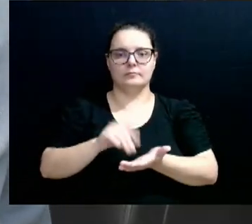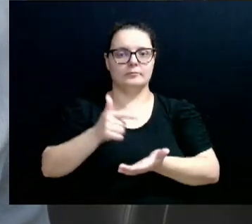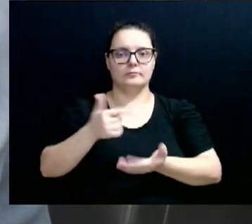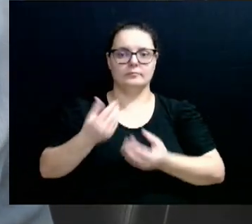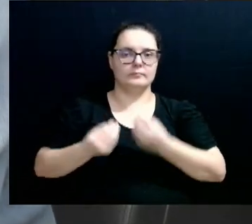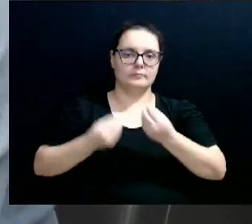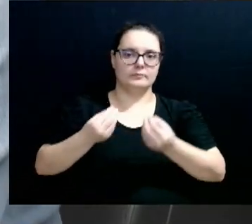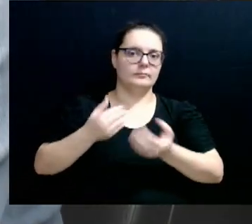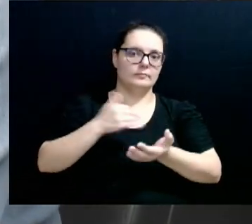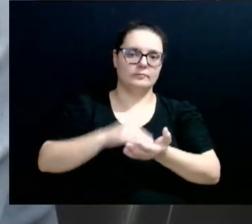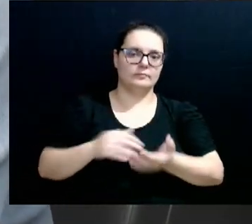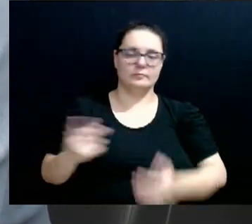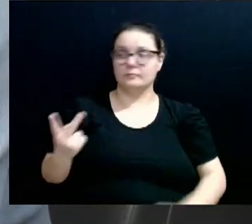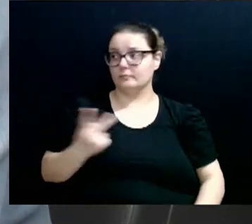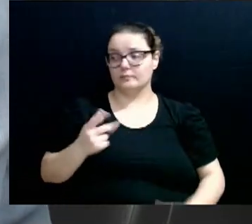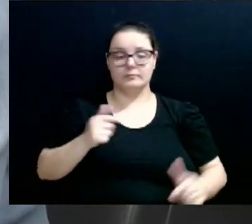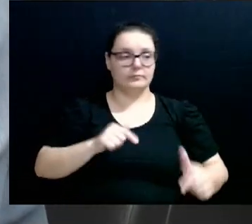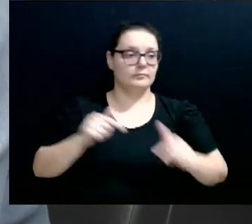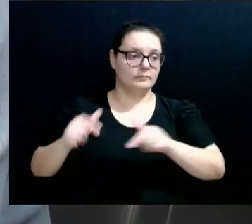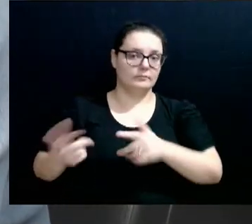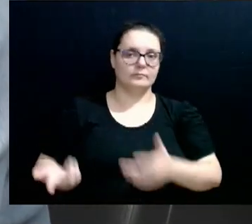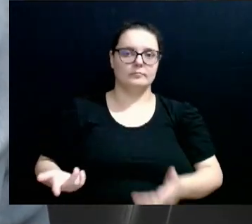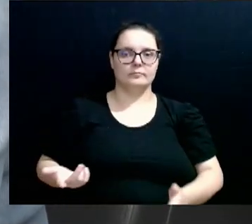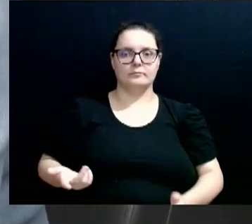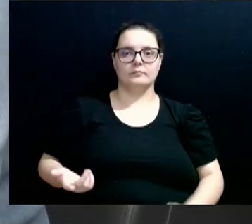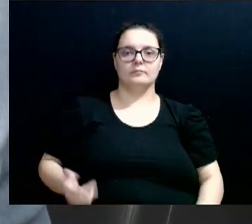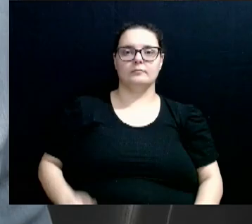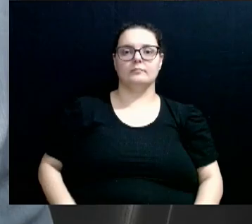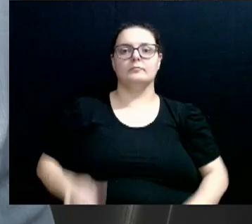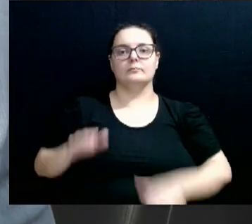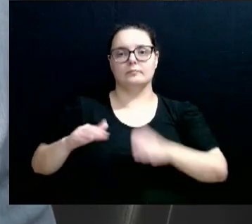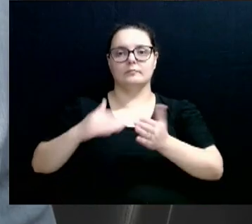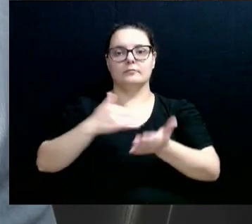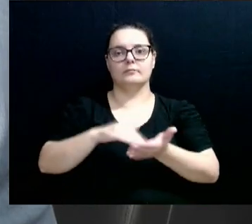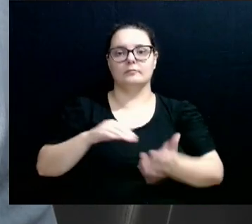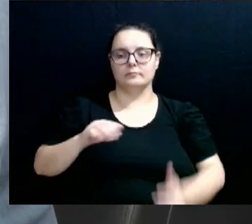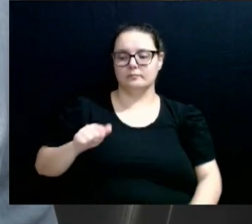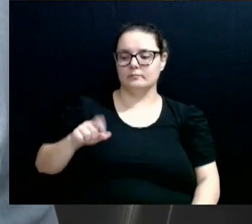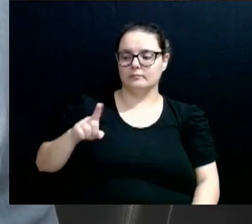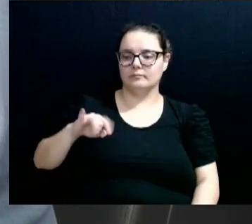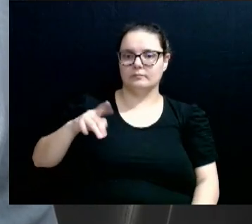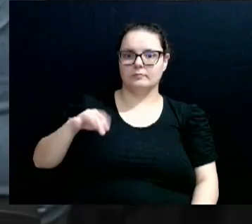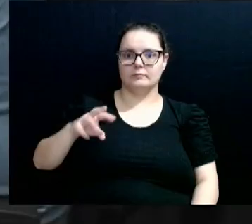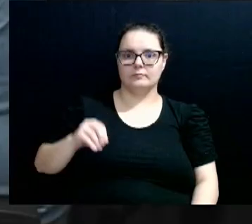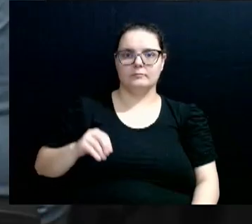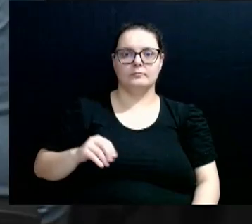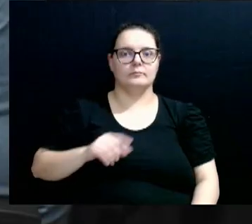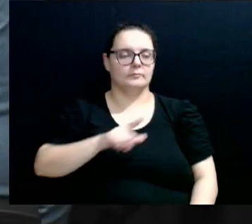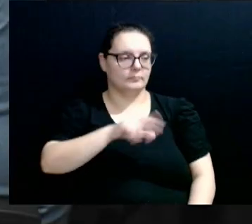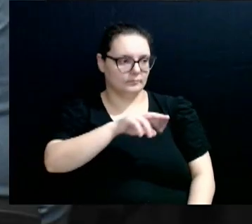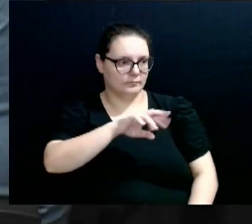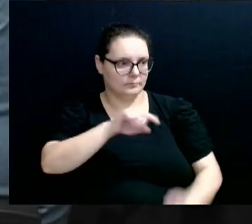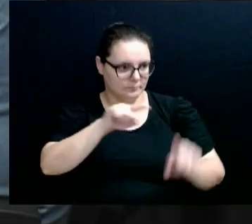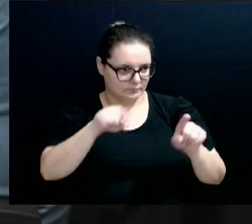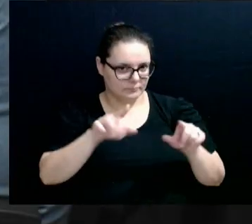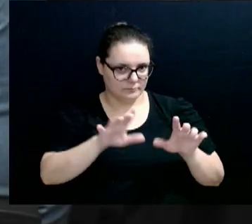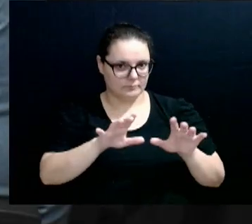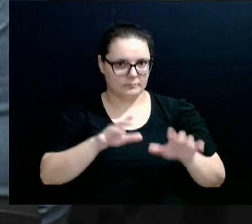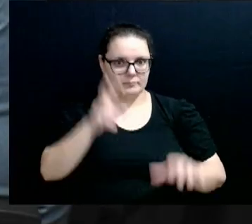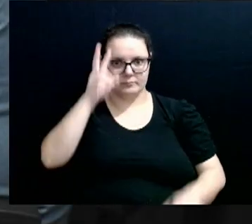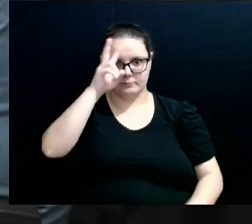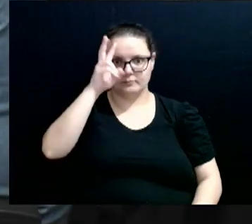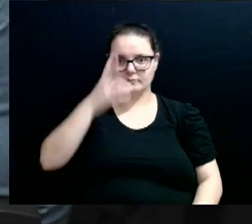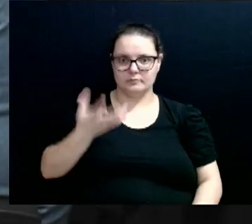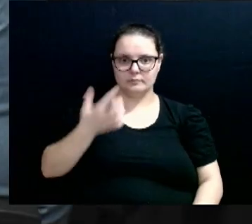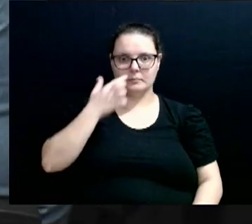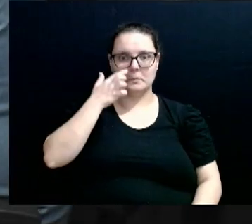lugares ao mesmo tempo. Então, muitas vezes, usa o secretário adjunto, né? Luiz, fazendo um parênteses nisso, lembrando que os secretários,